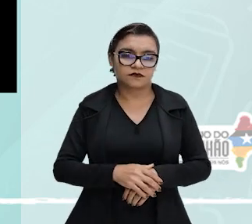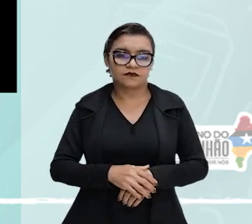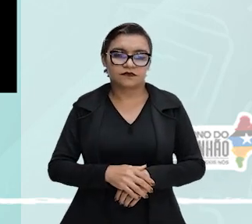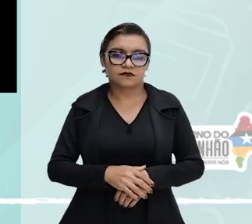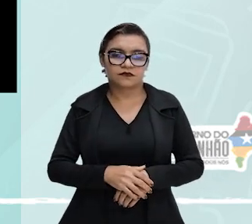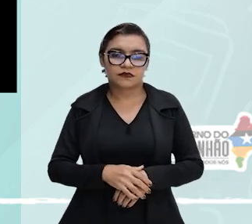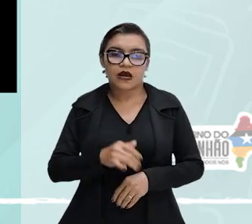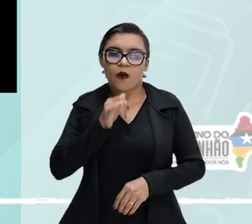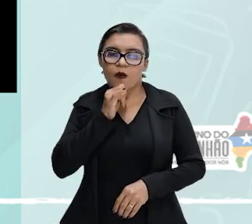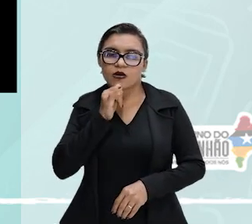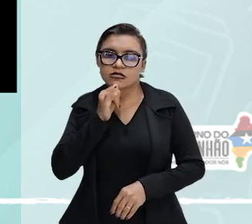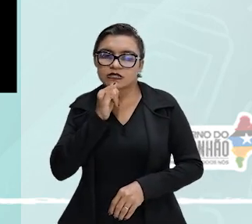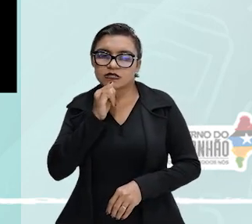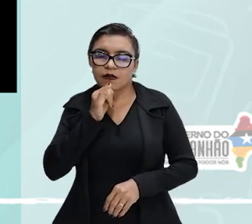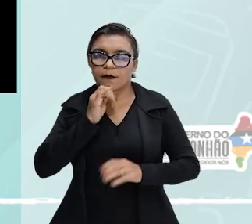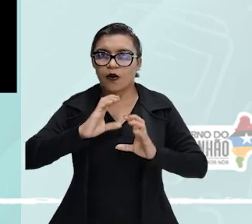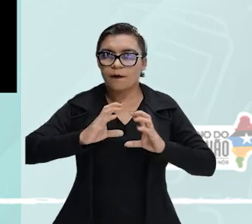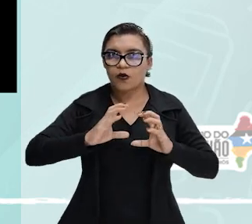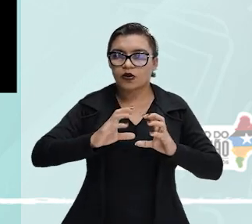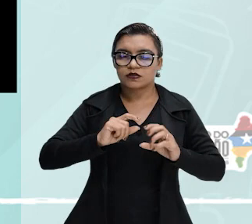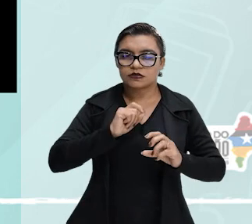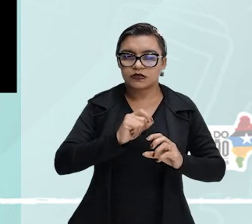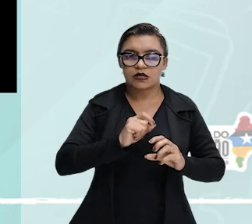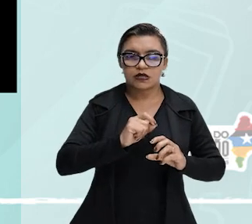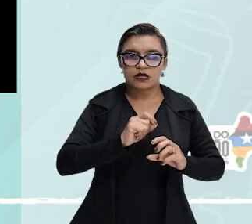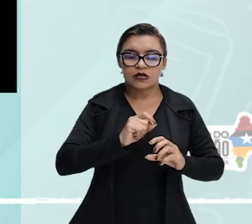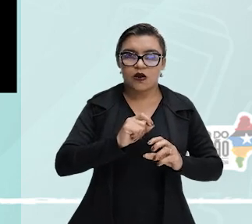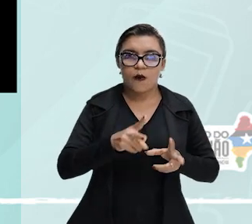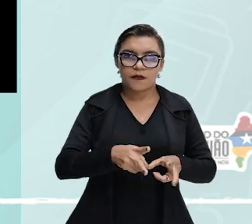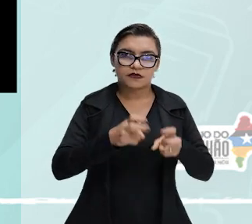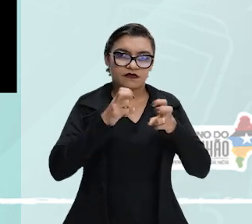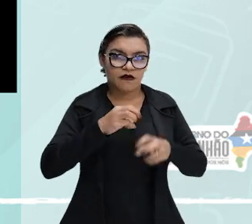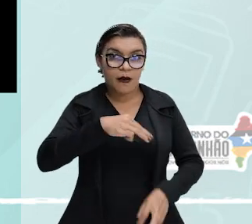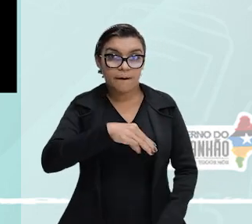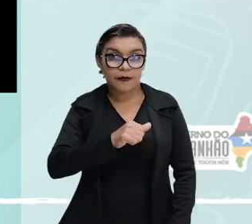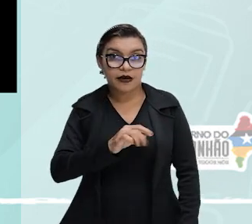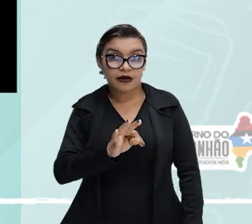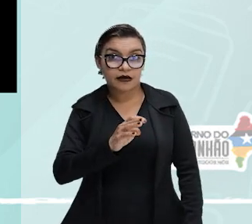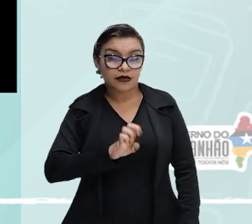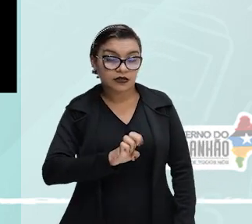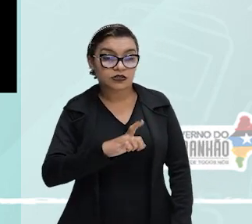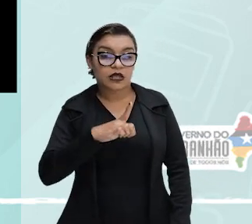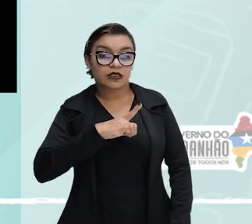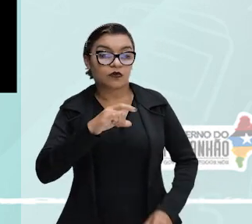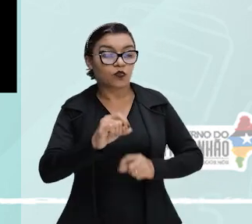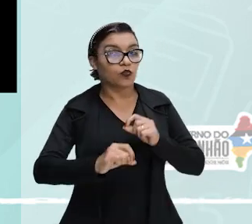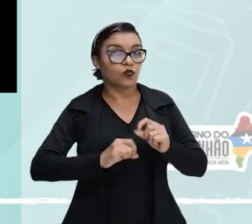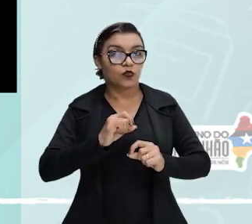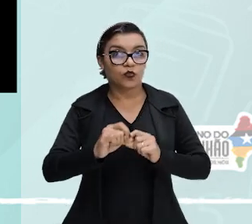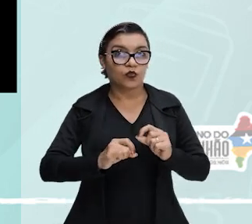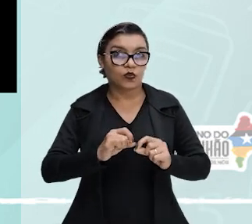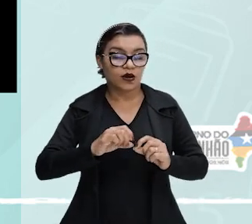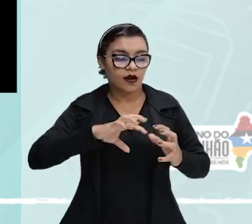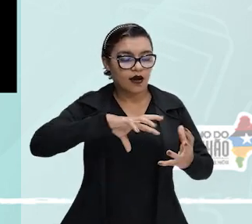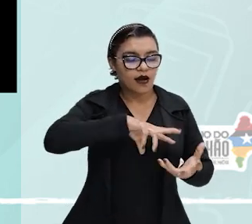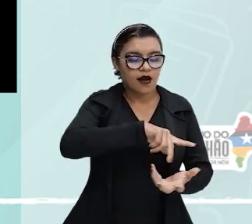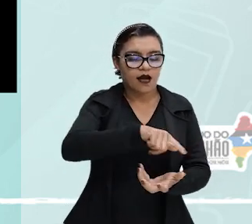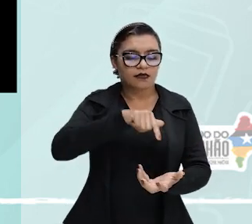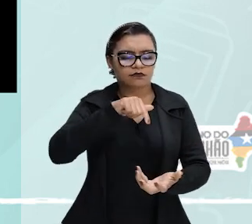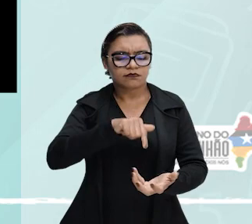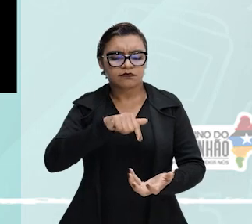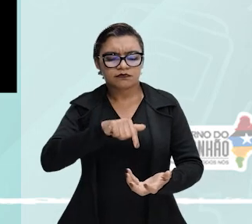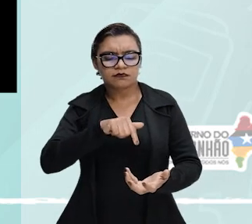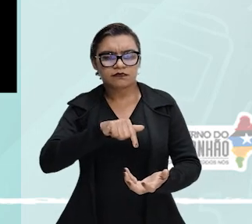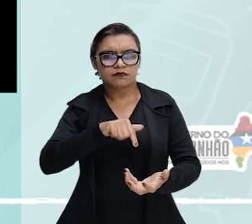que o que nós conseguimos observar de Marte, tá ok, da Terra, né, tomando esse